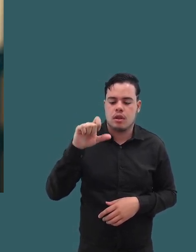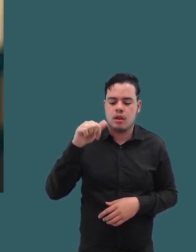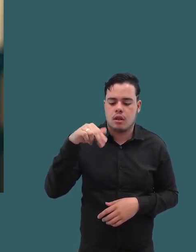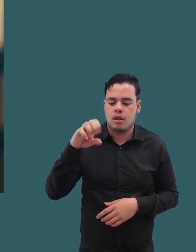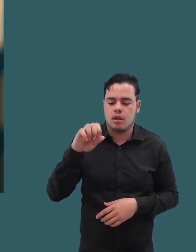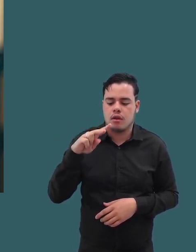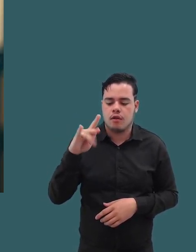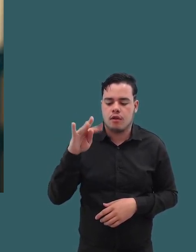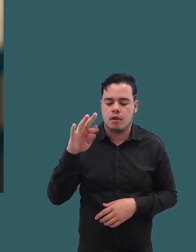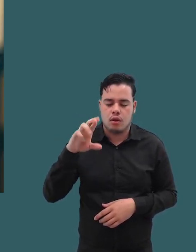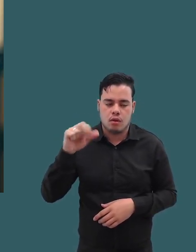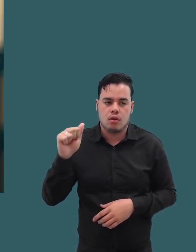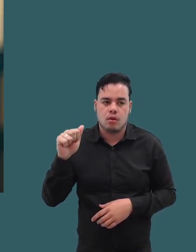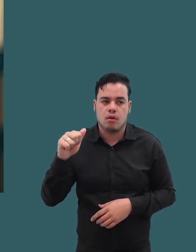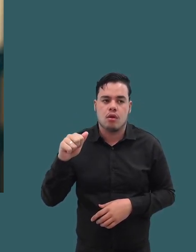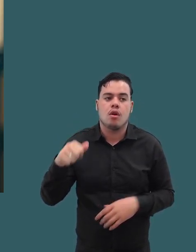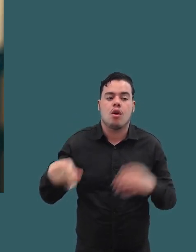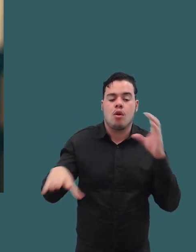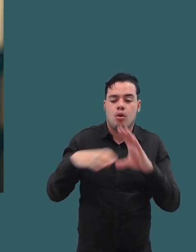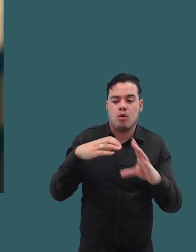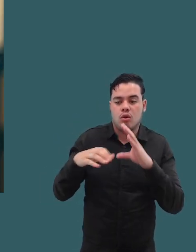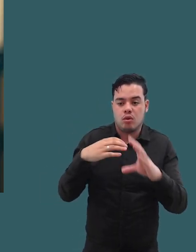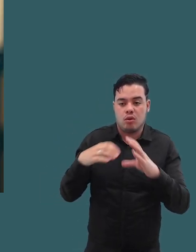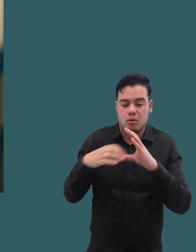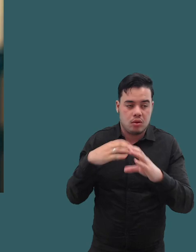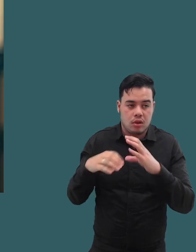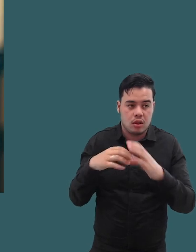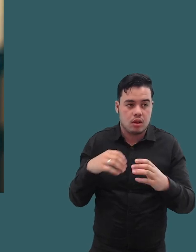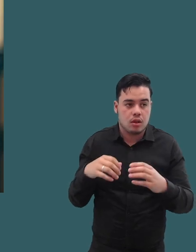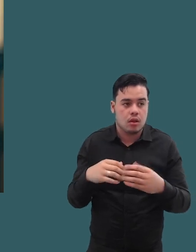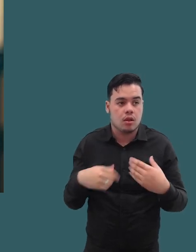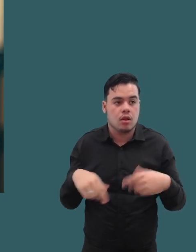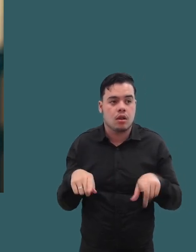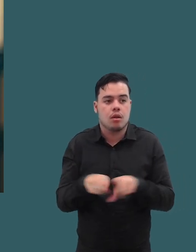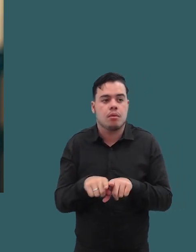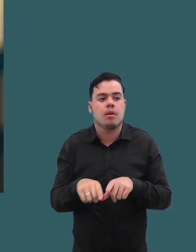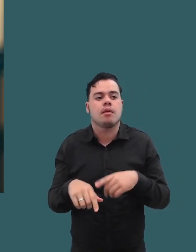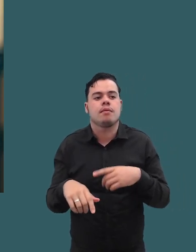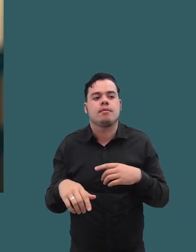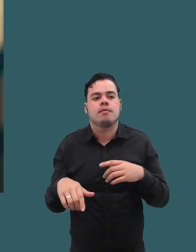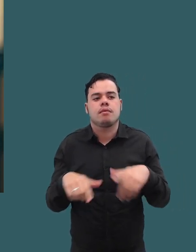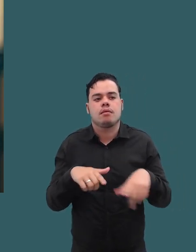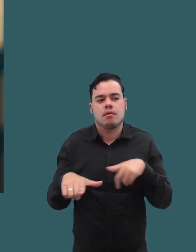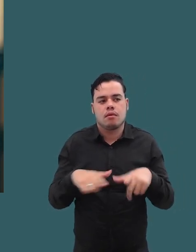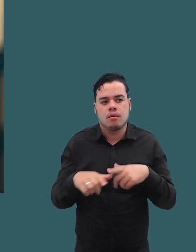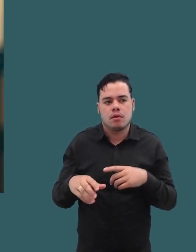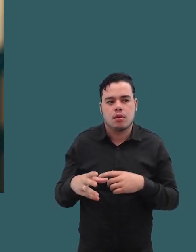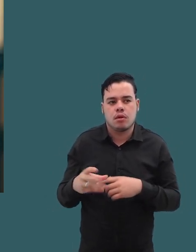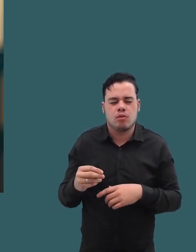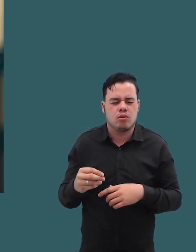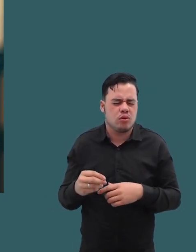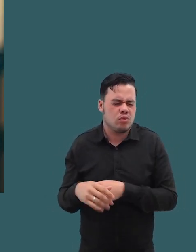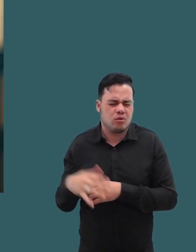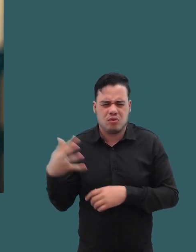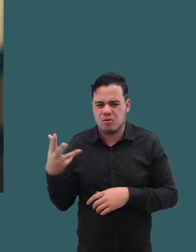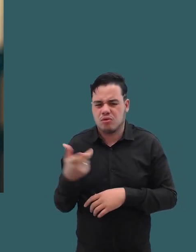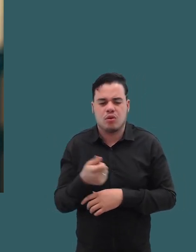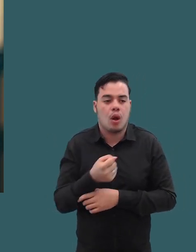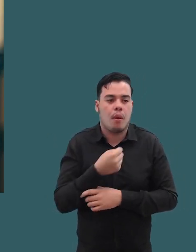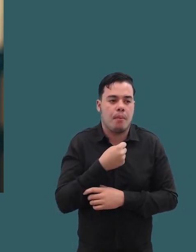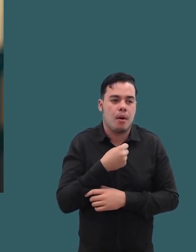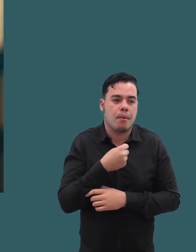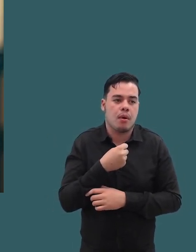que trabalha com comunicação de risco, desastre, inclusive está trabalhando de maneira bastante competente com